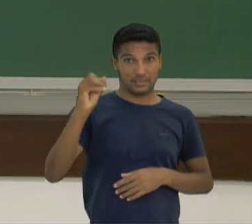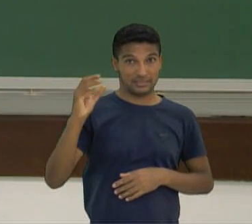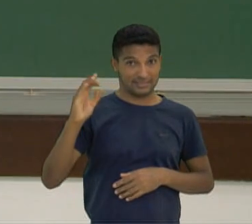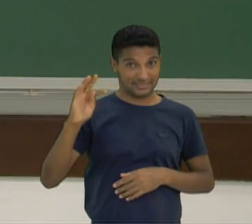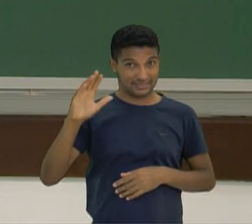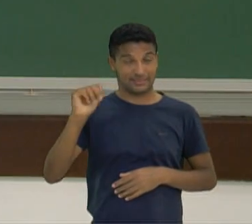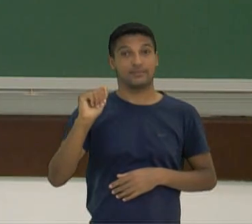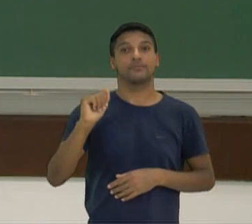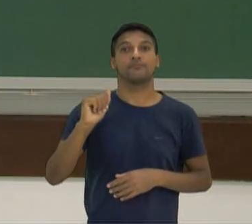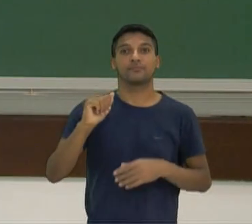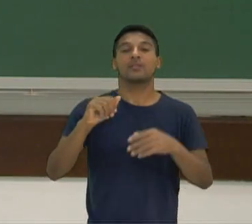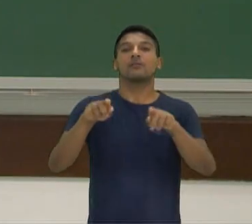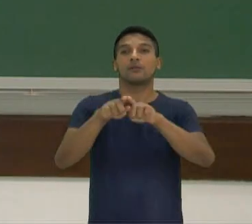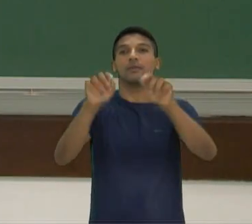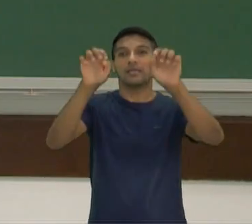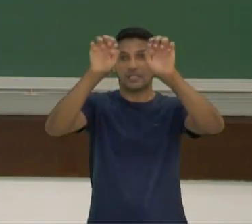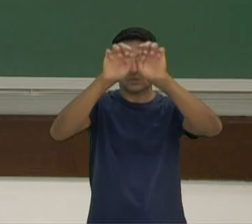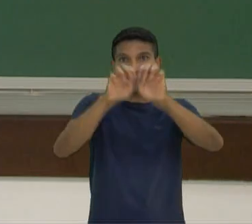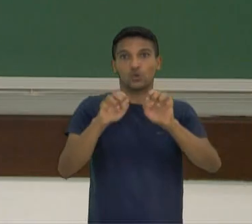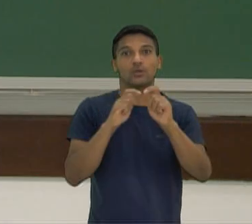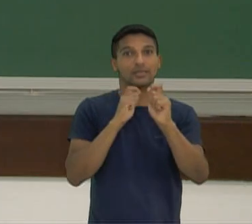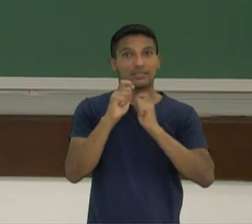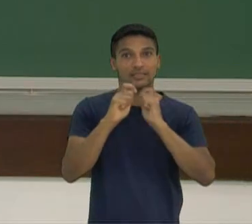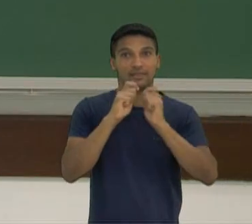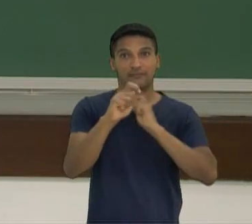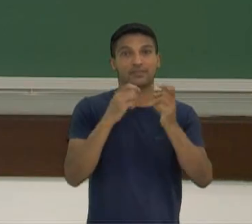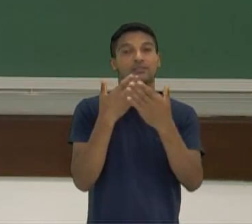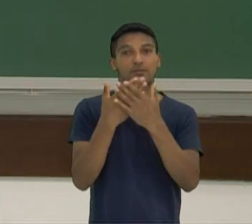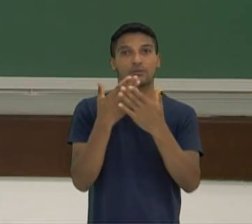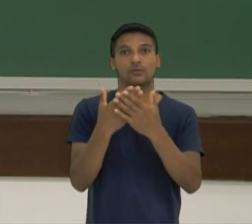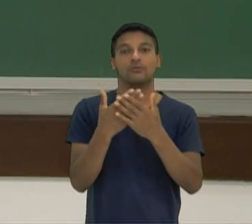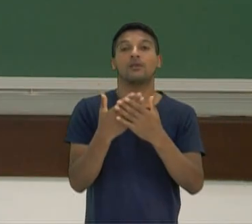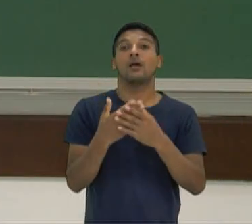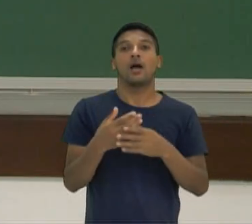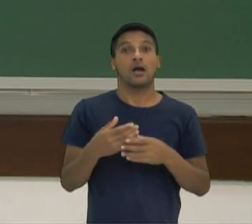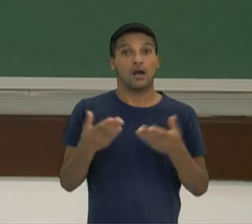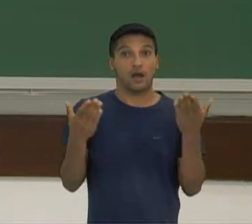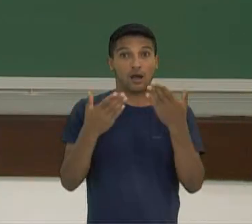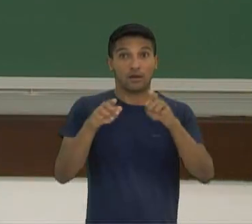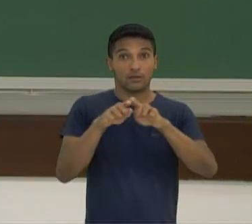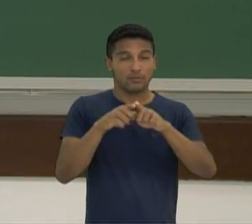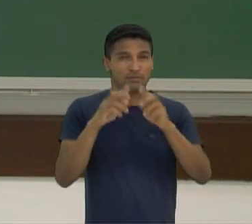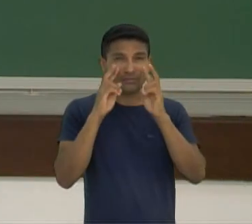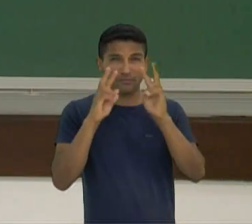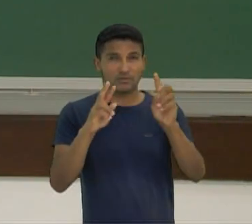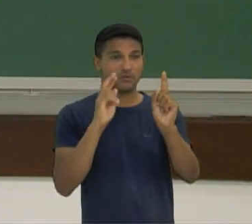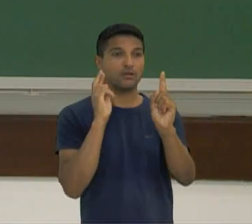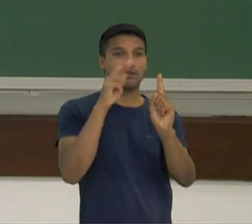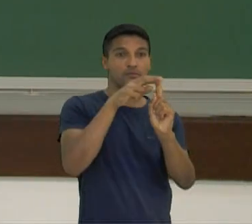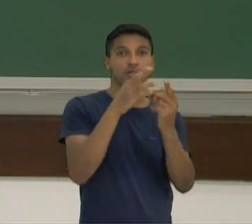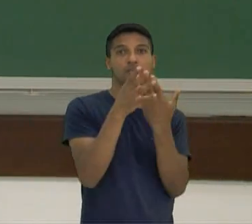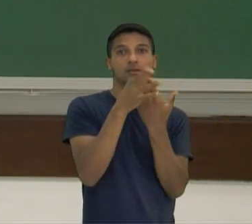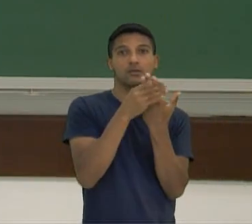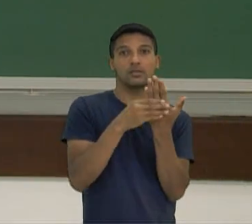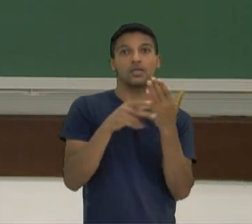também a estrutura de uma entrevista. Temos ainda as referências do nosso material, se você quiser um aprofundamento maior.